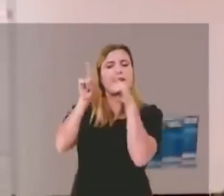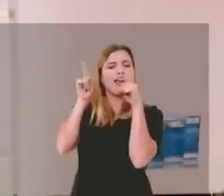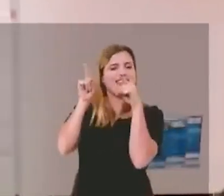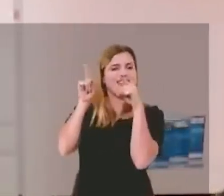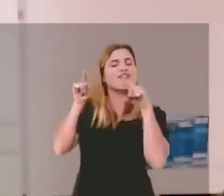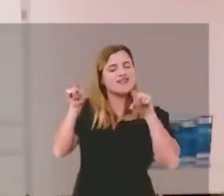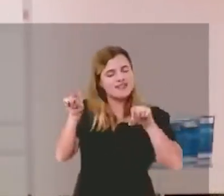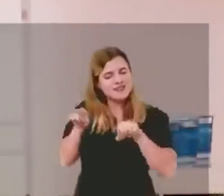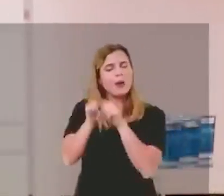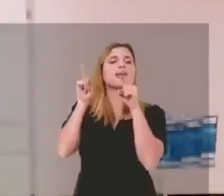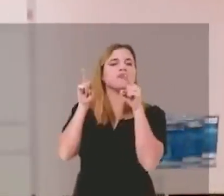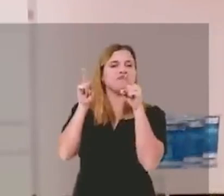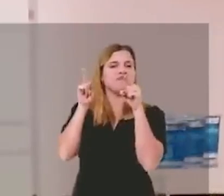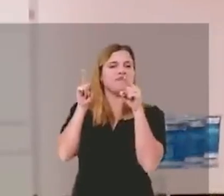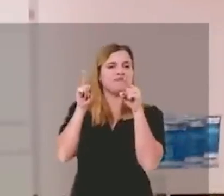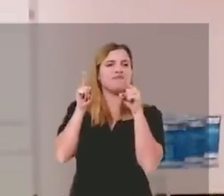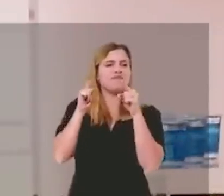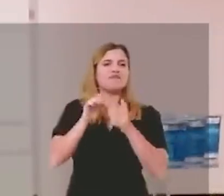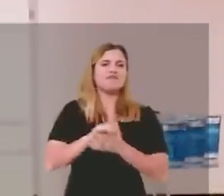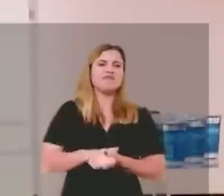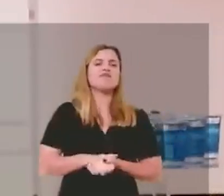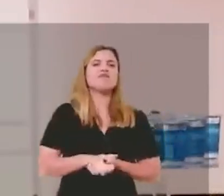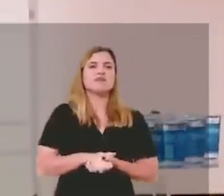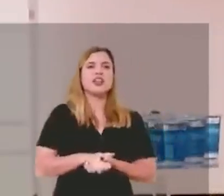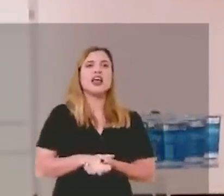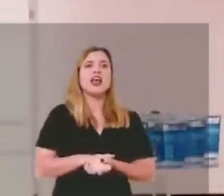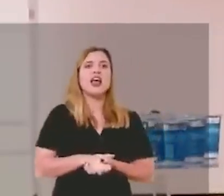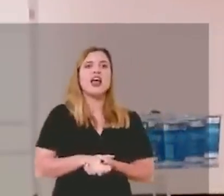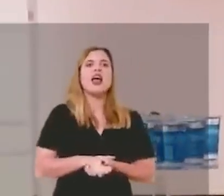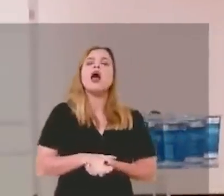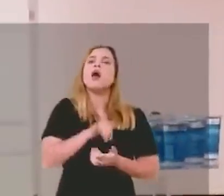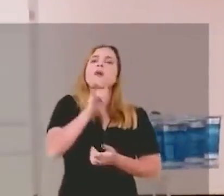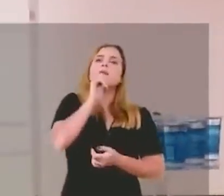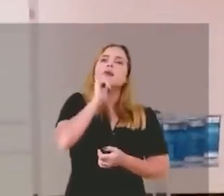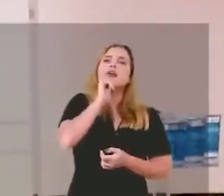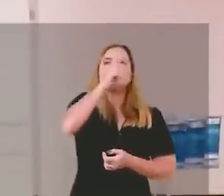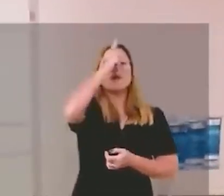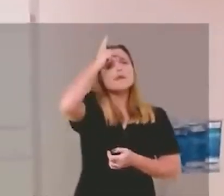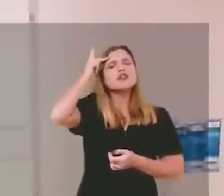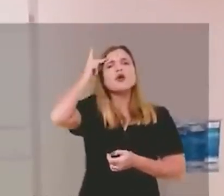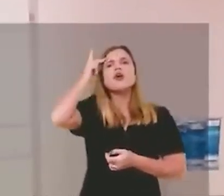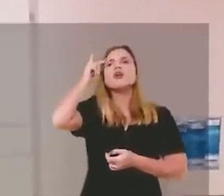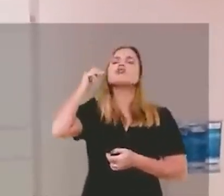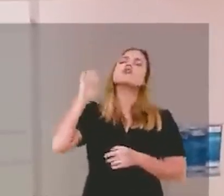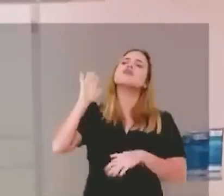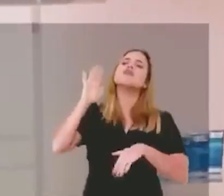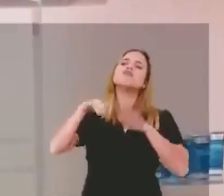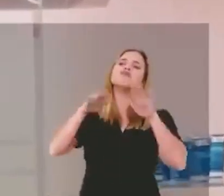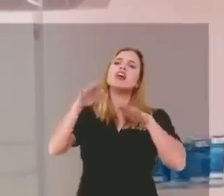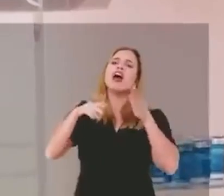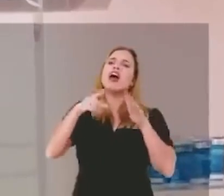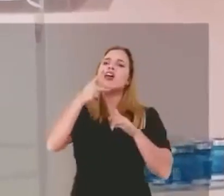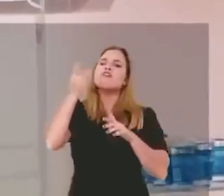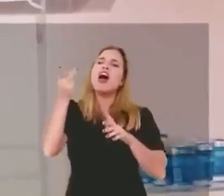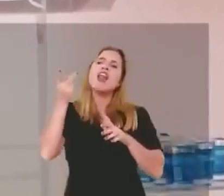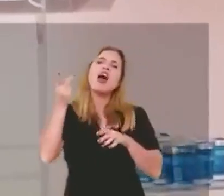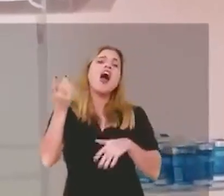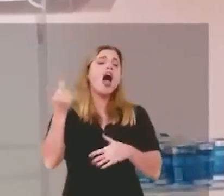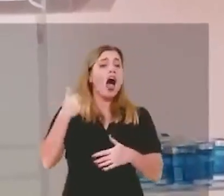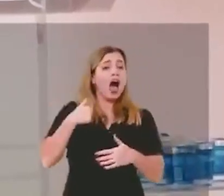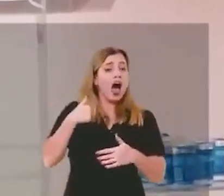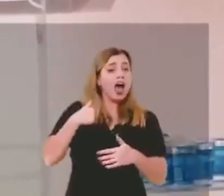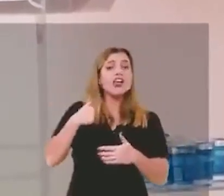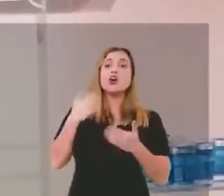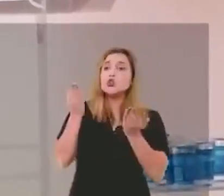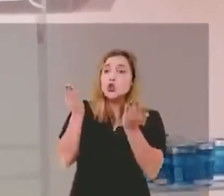Outros são mais sofisticados na resposta. Você está firme, meu irmão? Claro, sou calvinista convicto. Sou